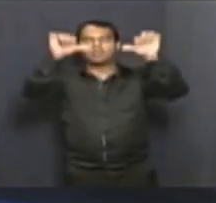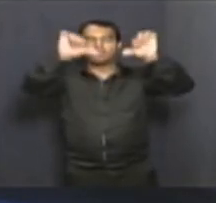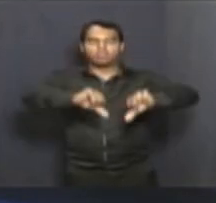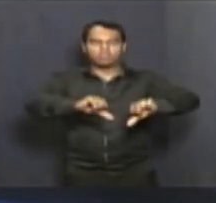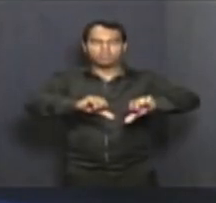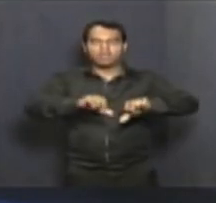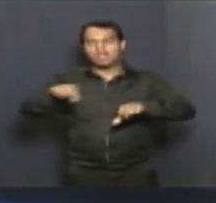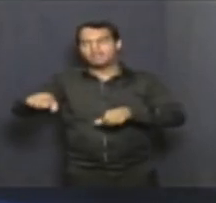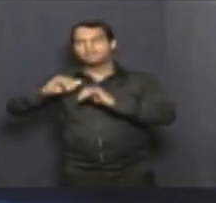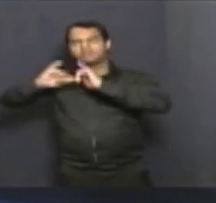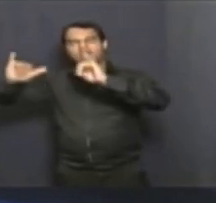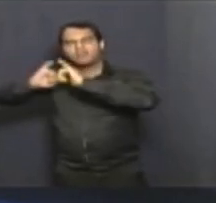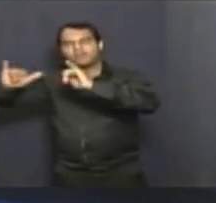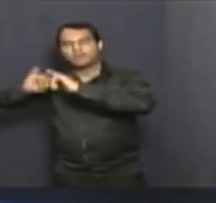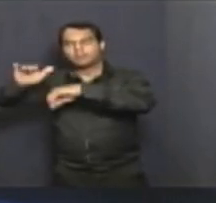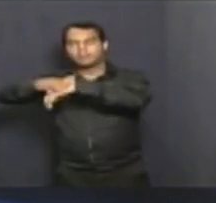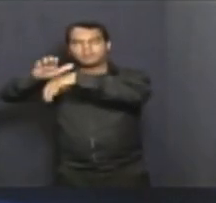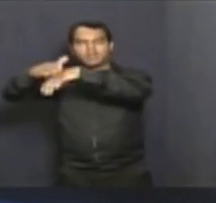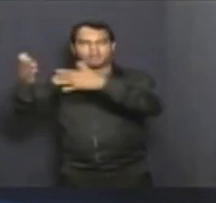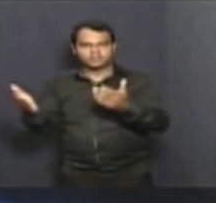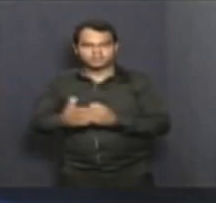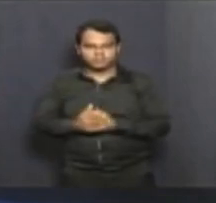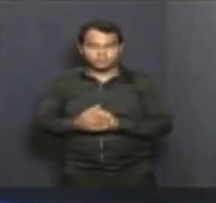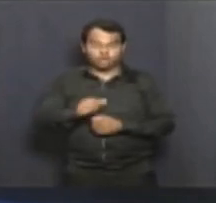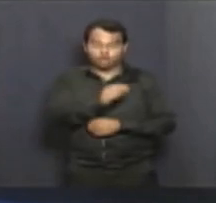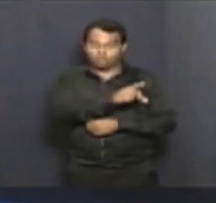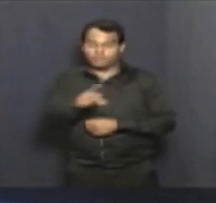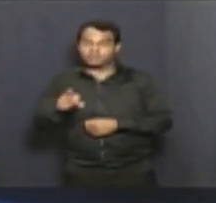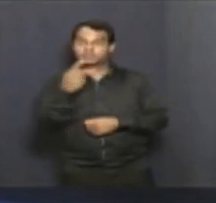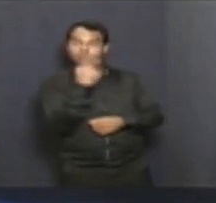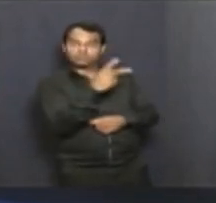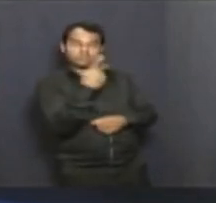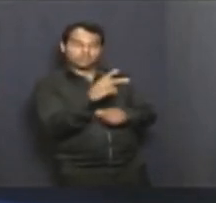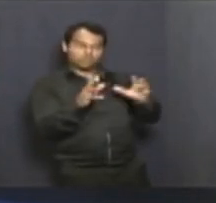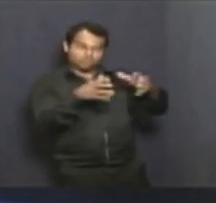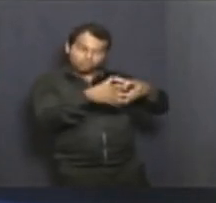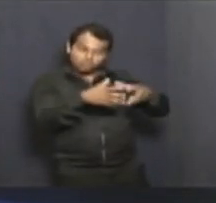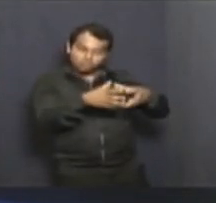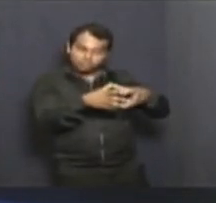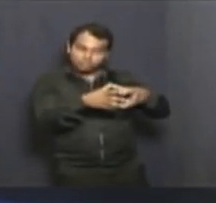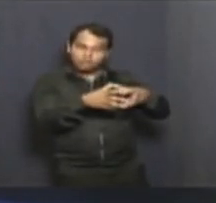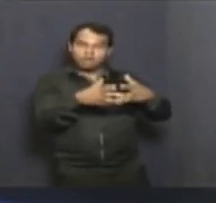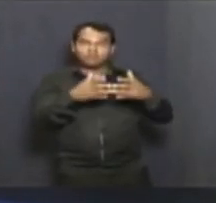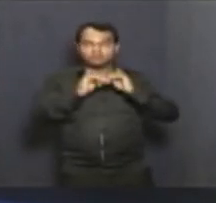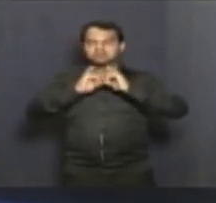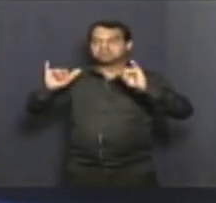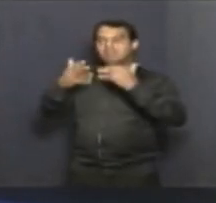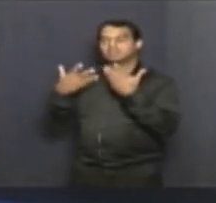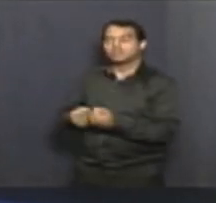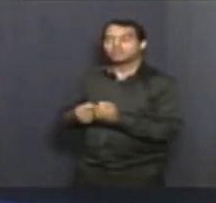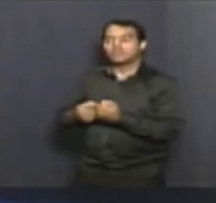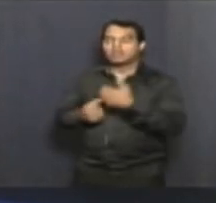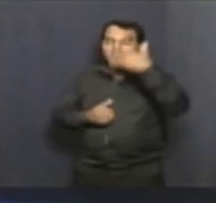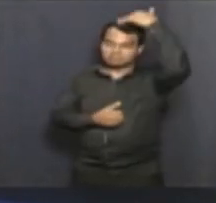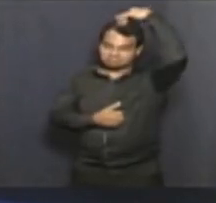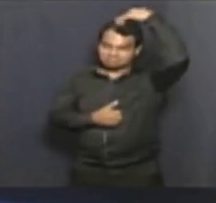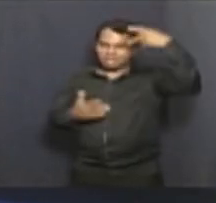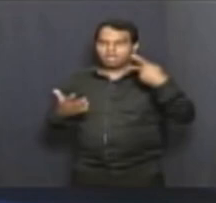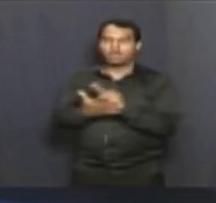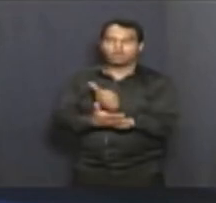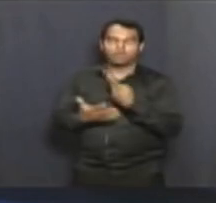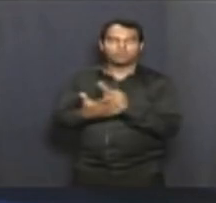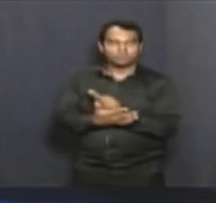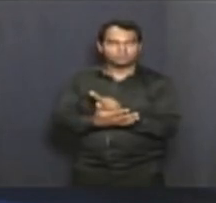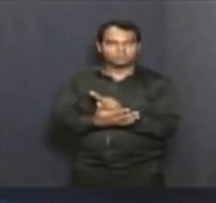um reconhecimento por parte do presidente do seu partido que houve um erro um equívoco por parte